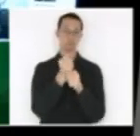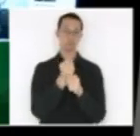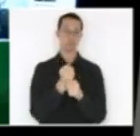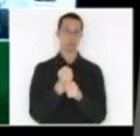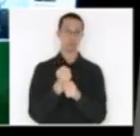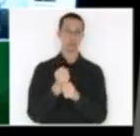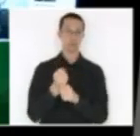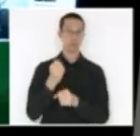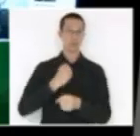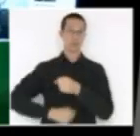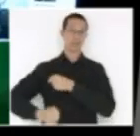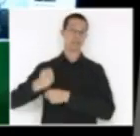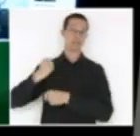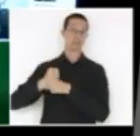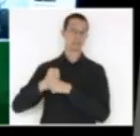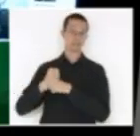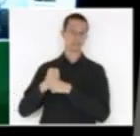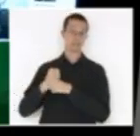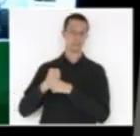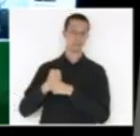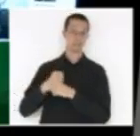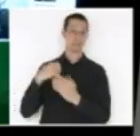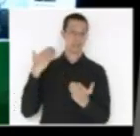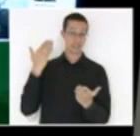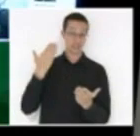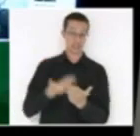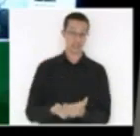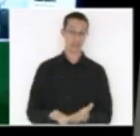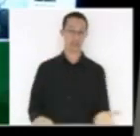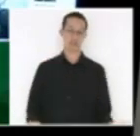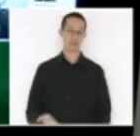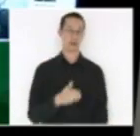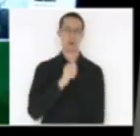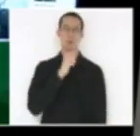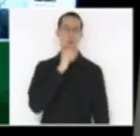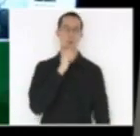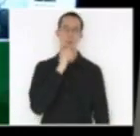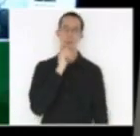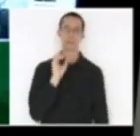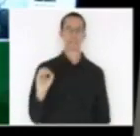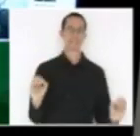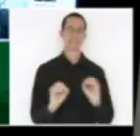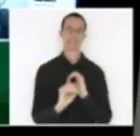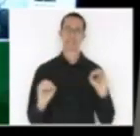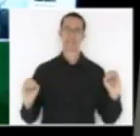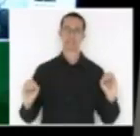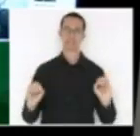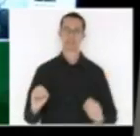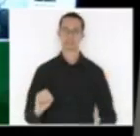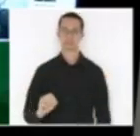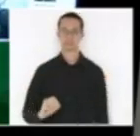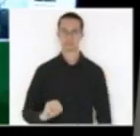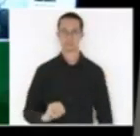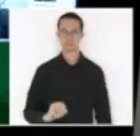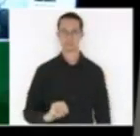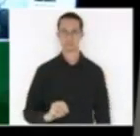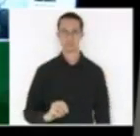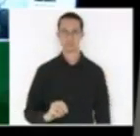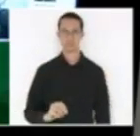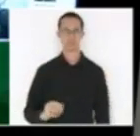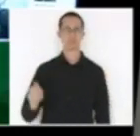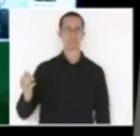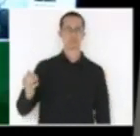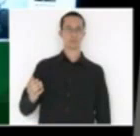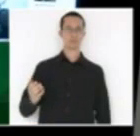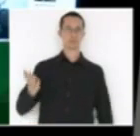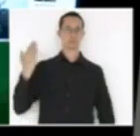2016. E até agora, nada. A gente teve a oportunidade de, na temporada